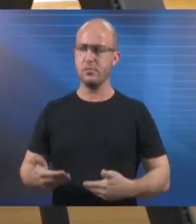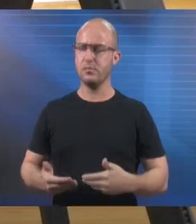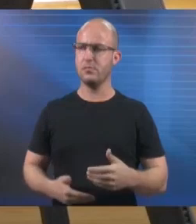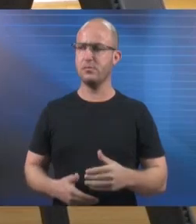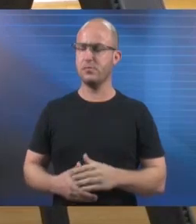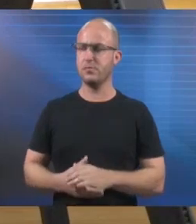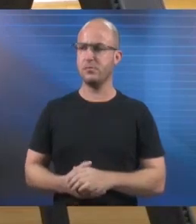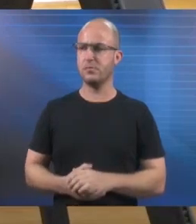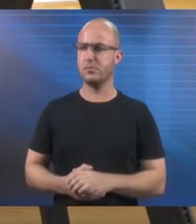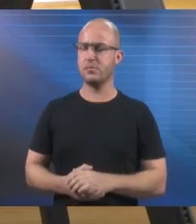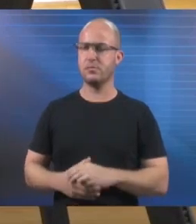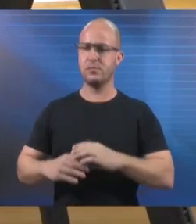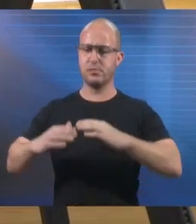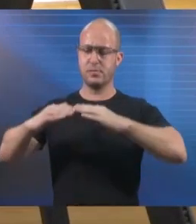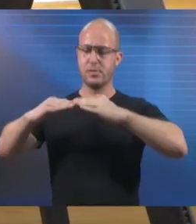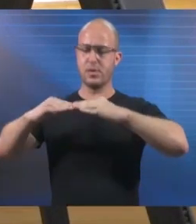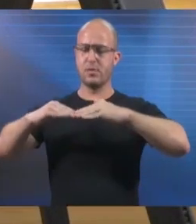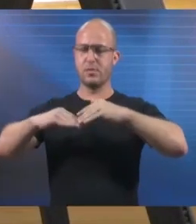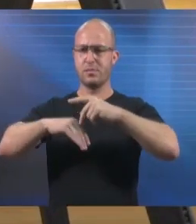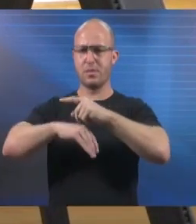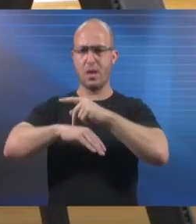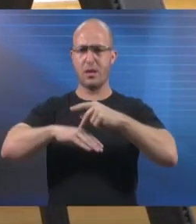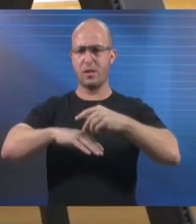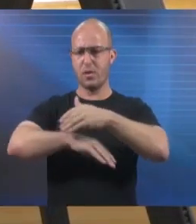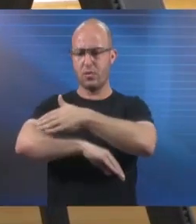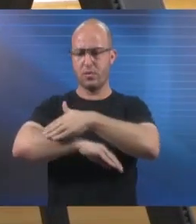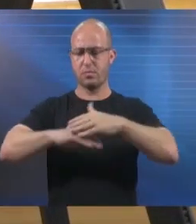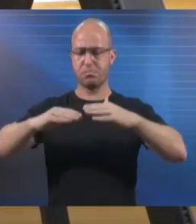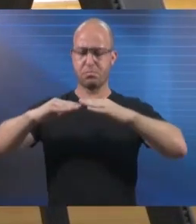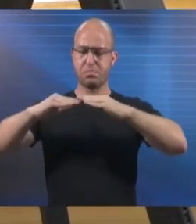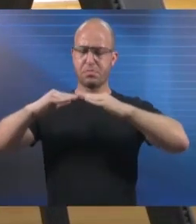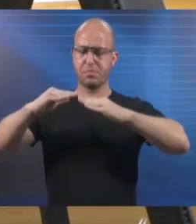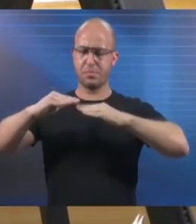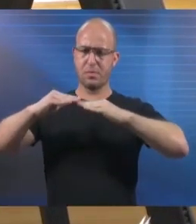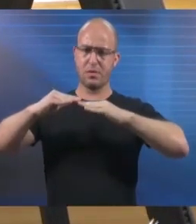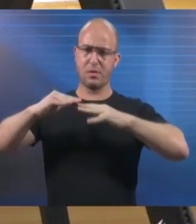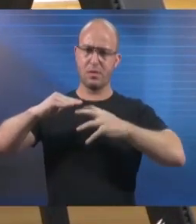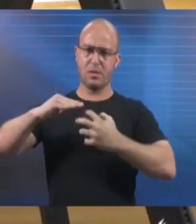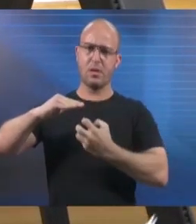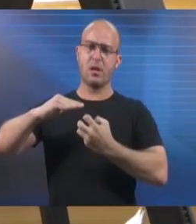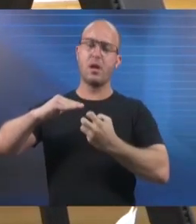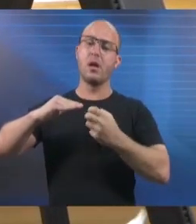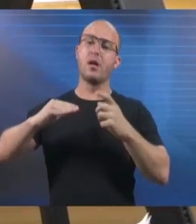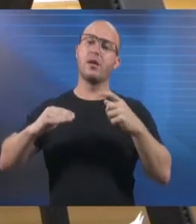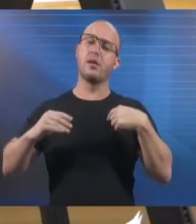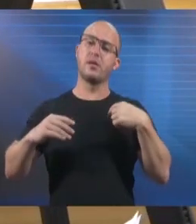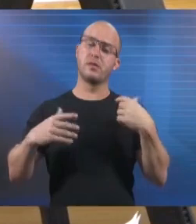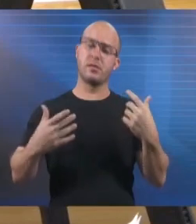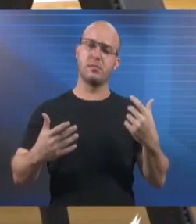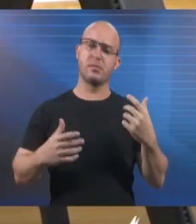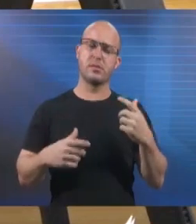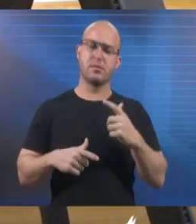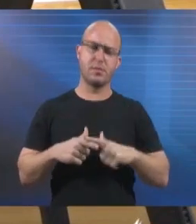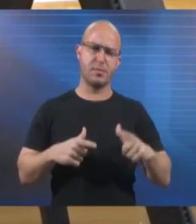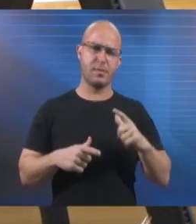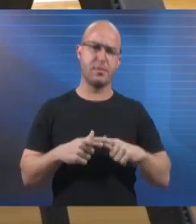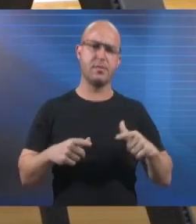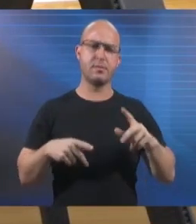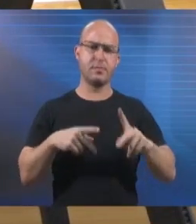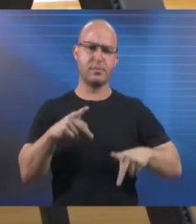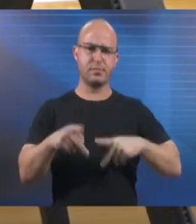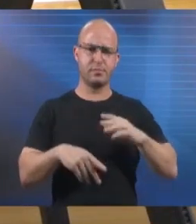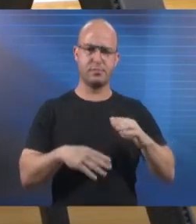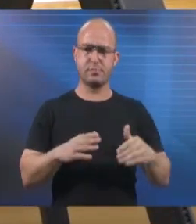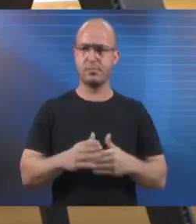foi cedeu o asfalto lá e tá causando um grande transtorno a toda a população daquela área então era